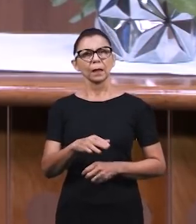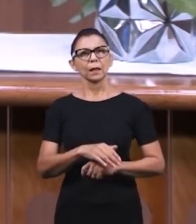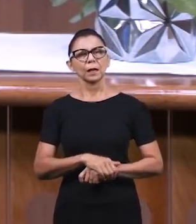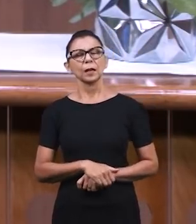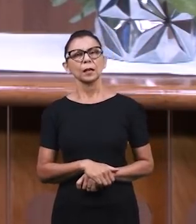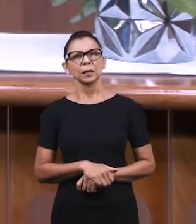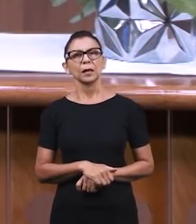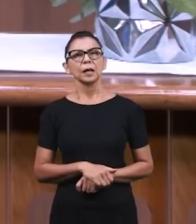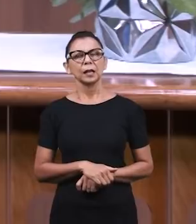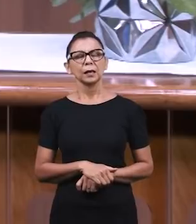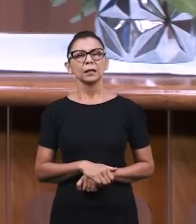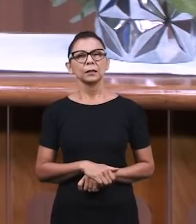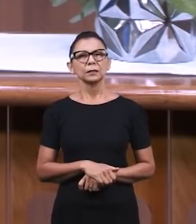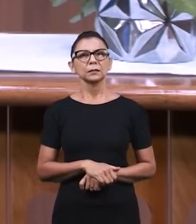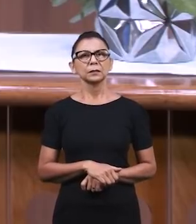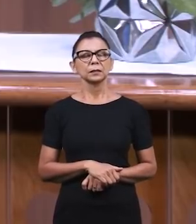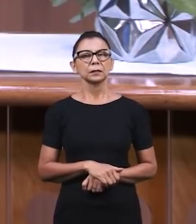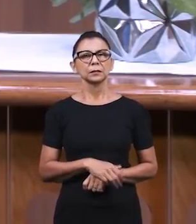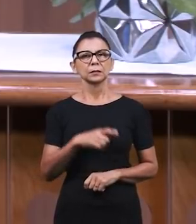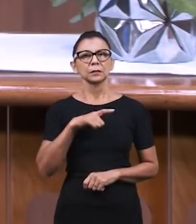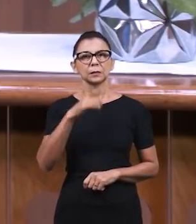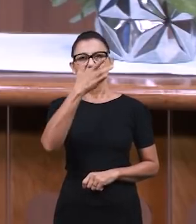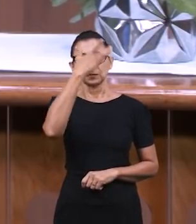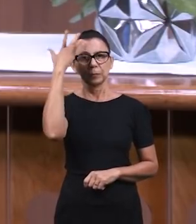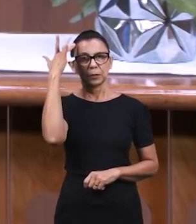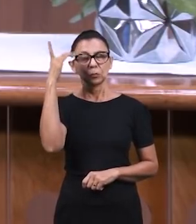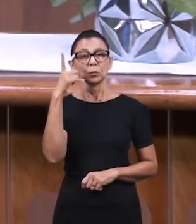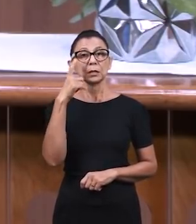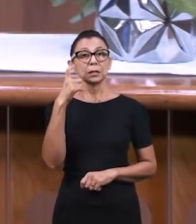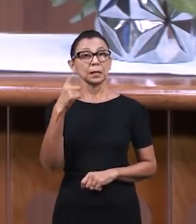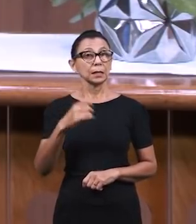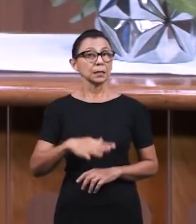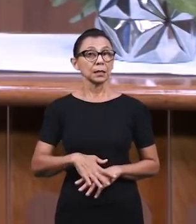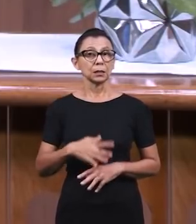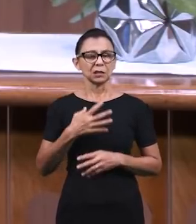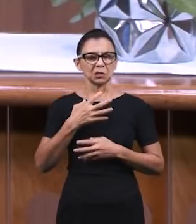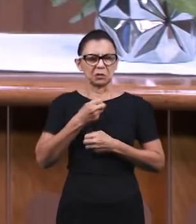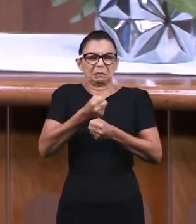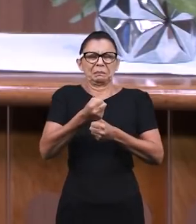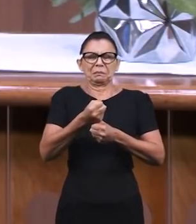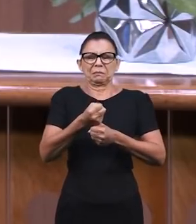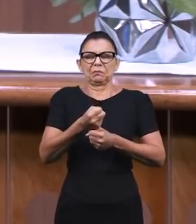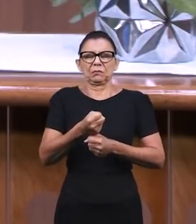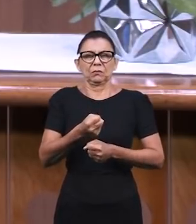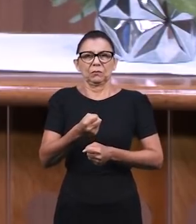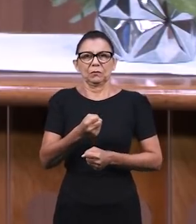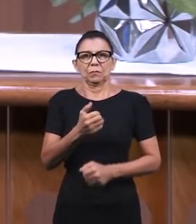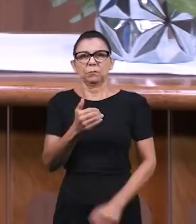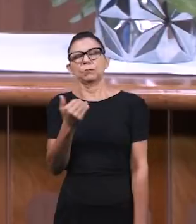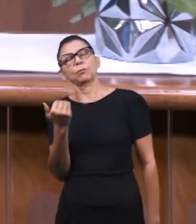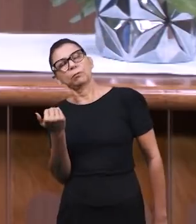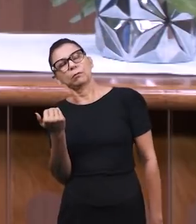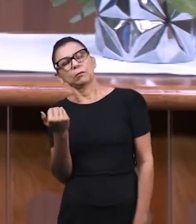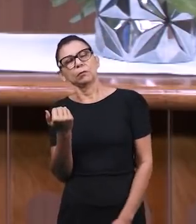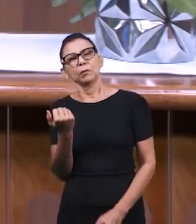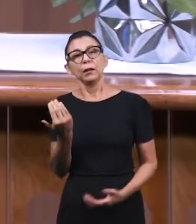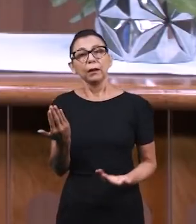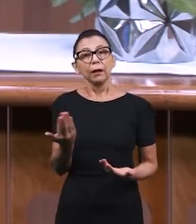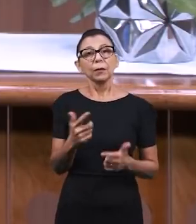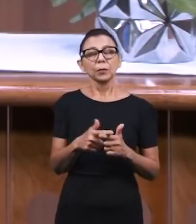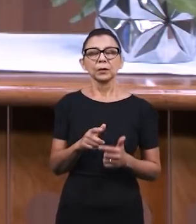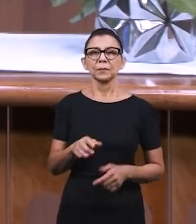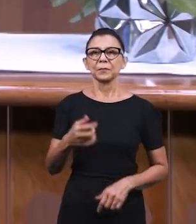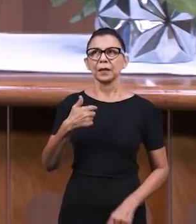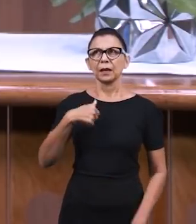Há casos interessantes de pessoas que deram cabo da sua vida por causa disso, né? Me lembro